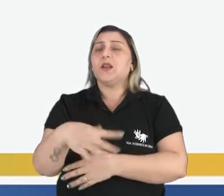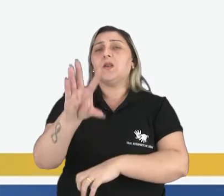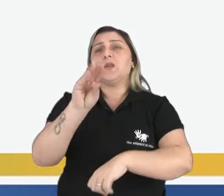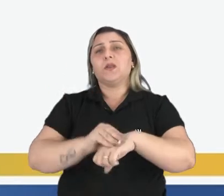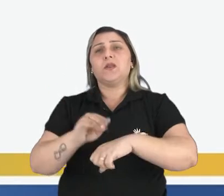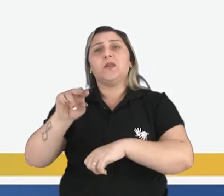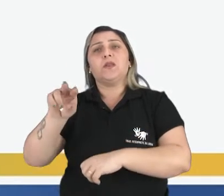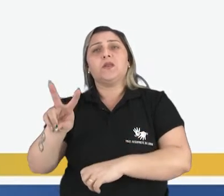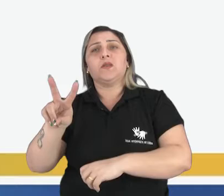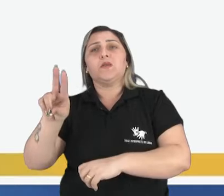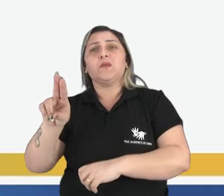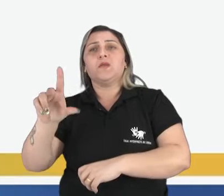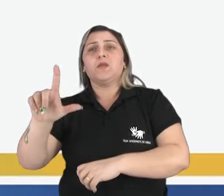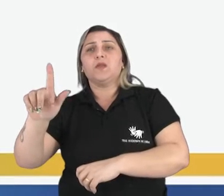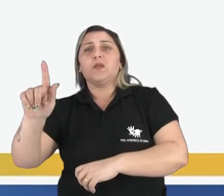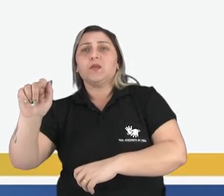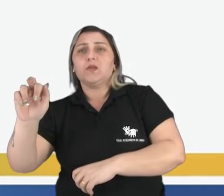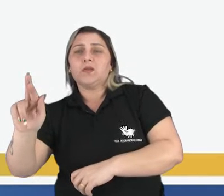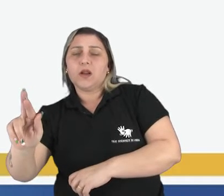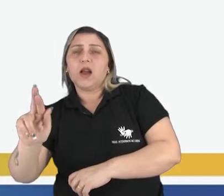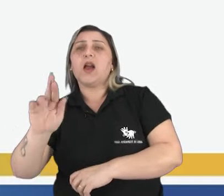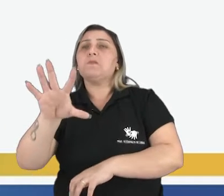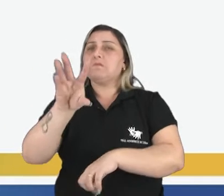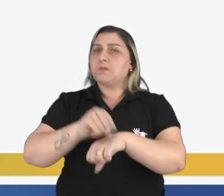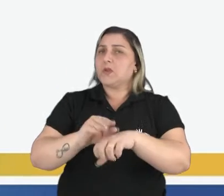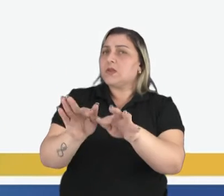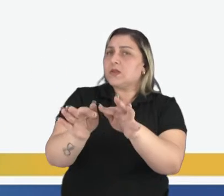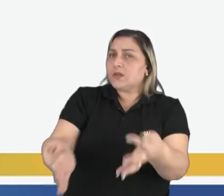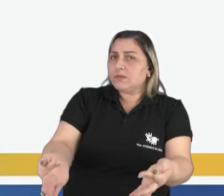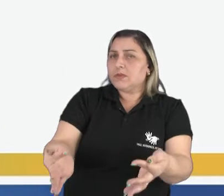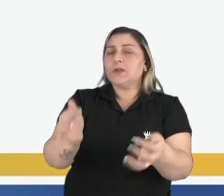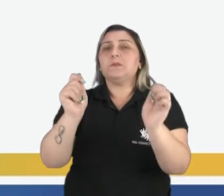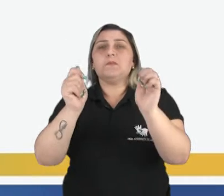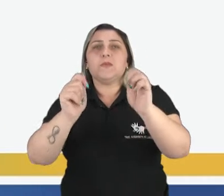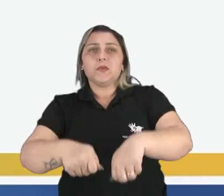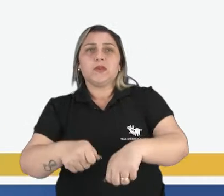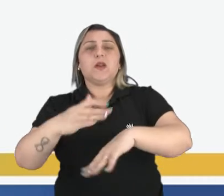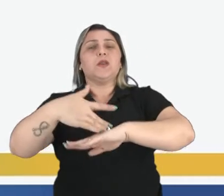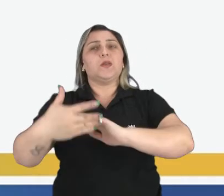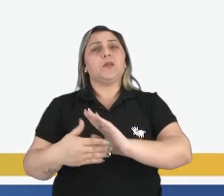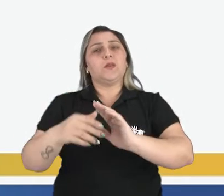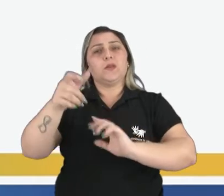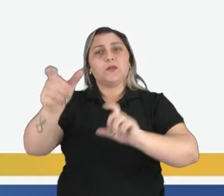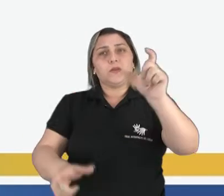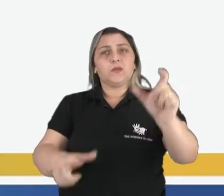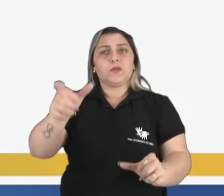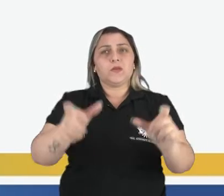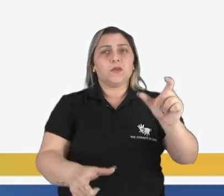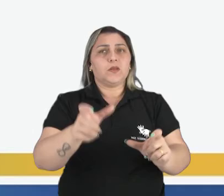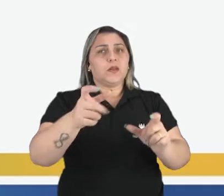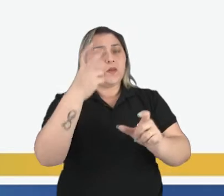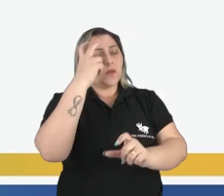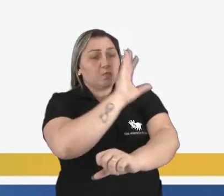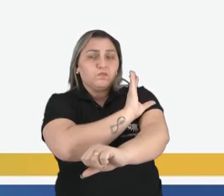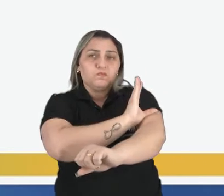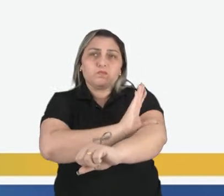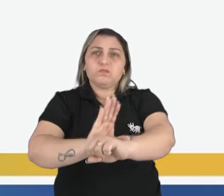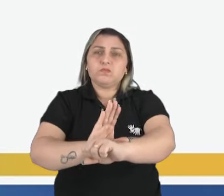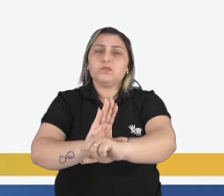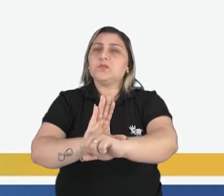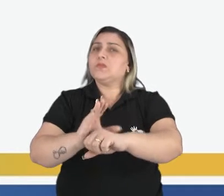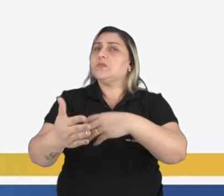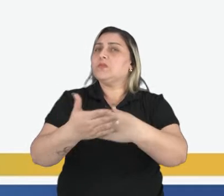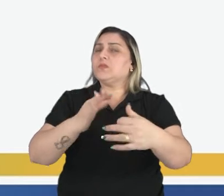conhecimento vulgar é o conhecimento comum, é possível a todo ser humano de qualquer nível cultural. O conhecimento